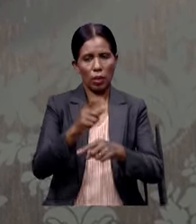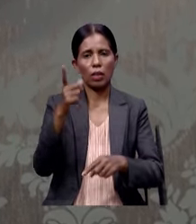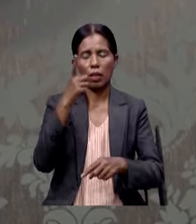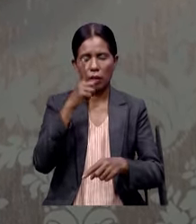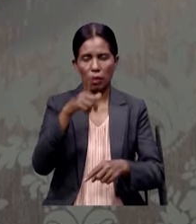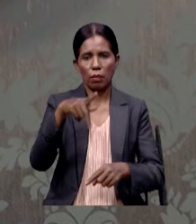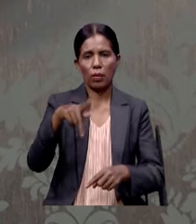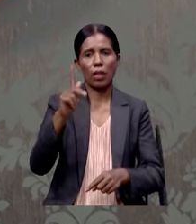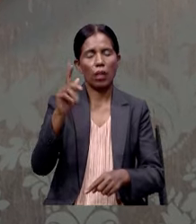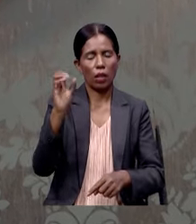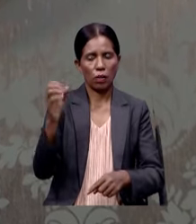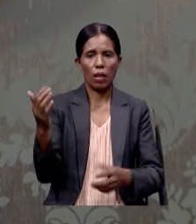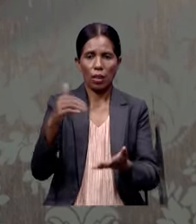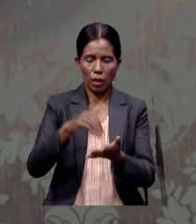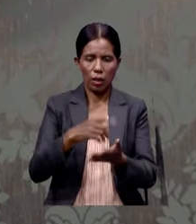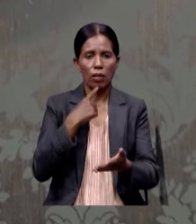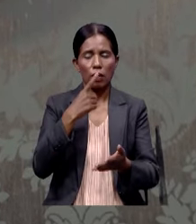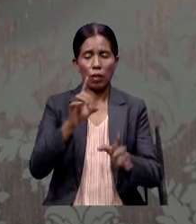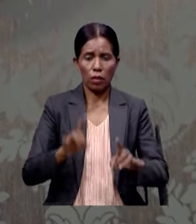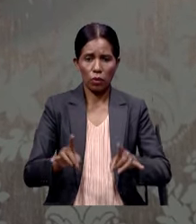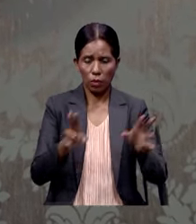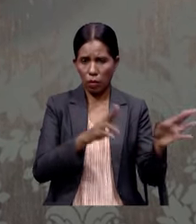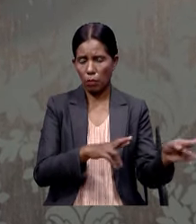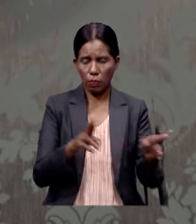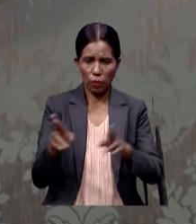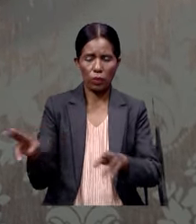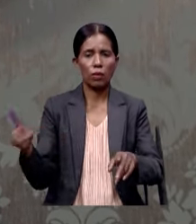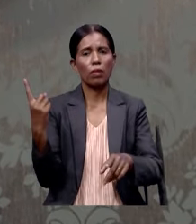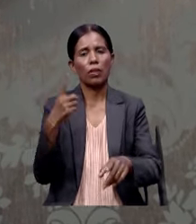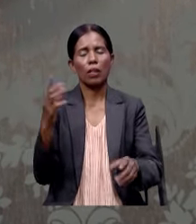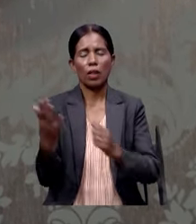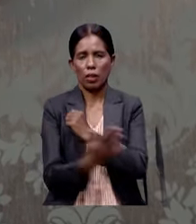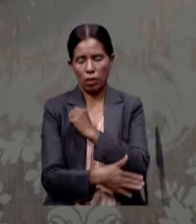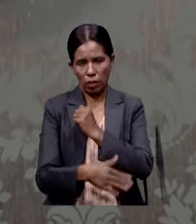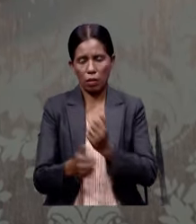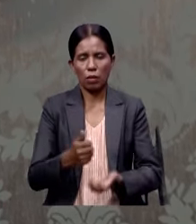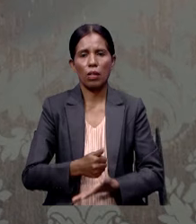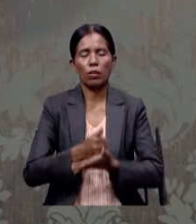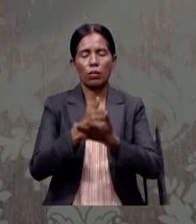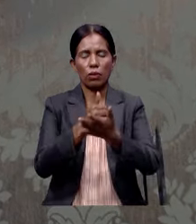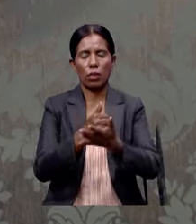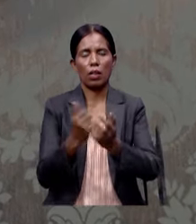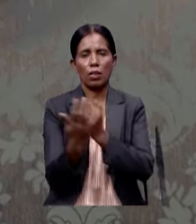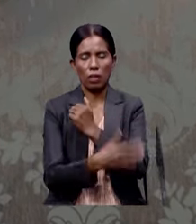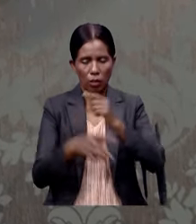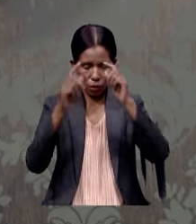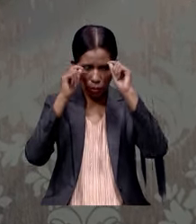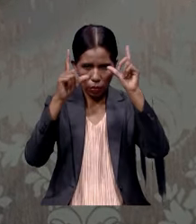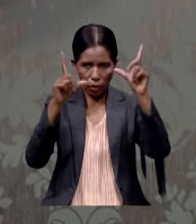on ninian dalda tam karatete ka ta Austrália pronto na fat hansa nação a tu bela apoio nação a Timor Leste ne orgulho